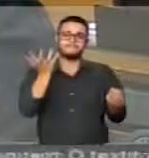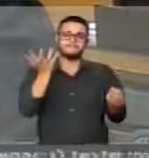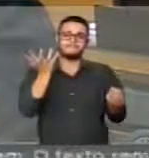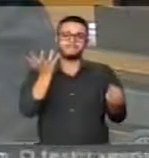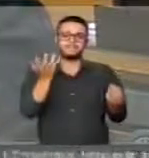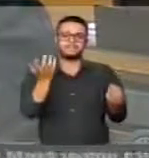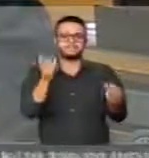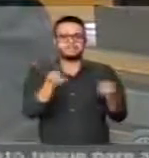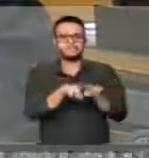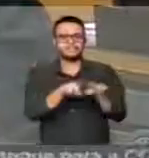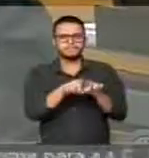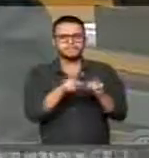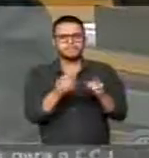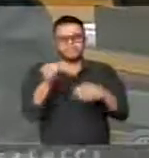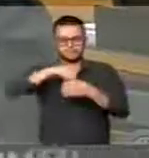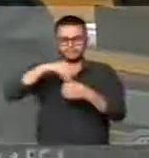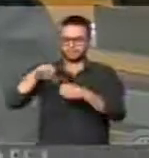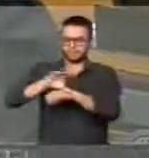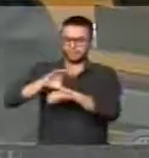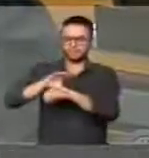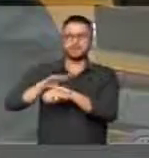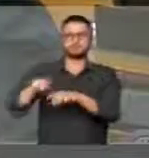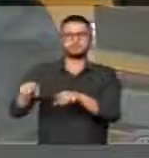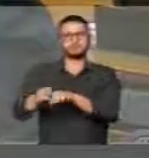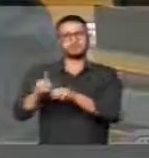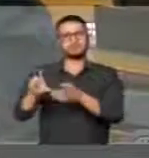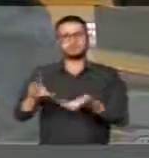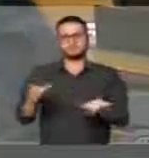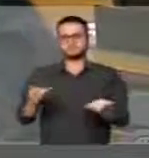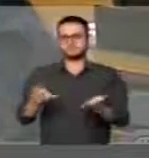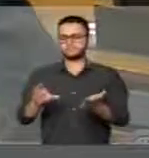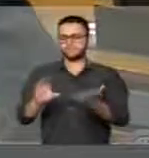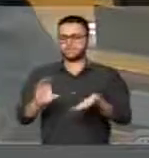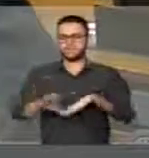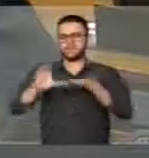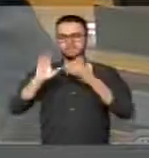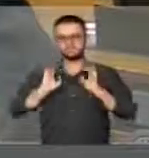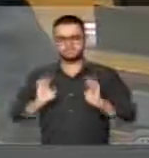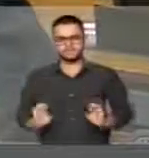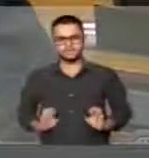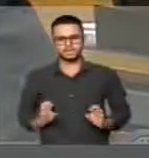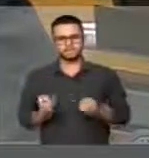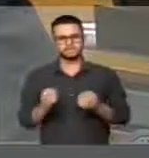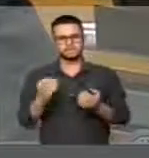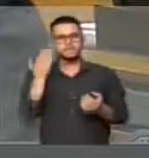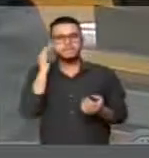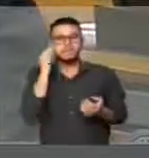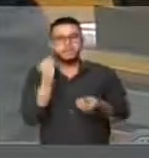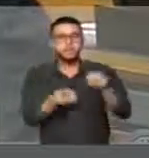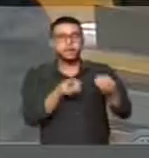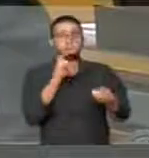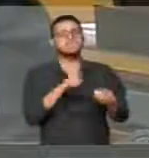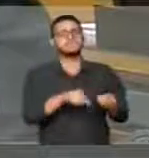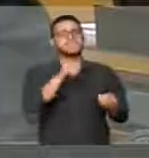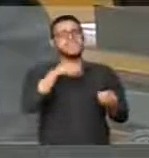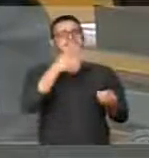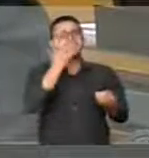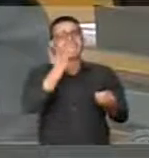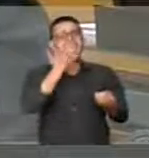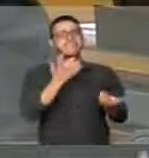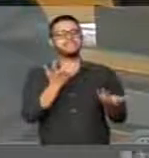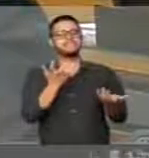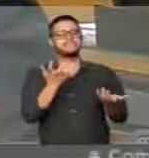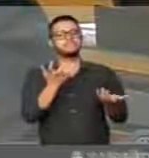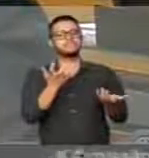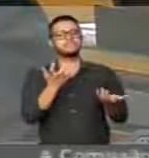nosso Conselho de Ética, nossa Constituição, como fato de gravidade suficiente para deliberarmos sobre